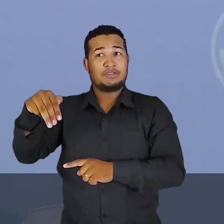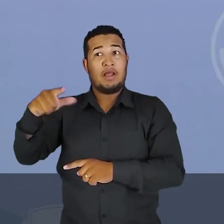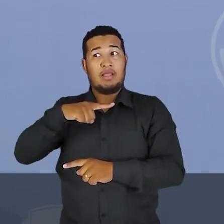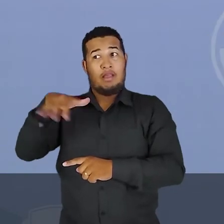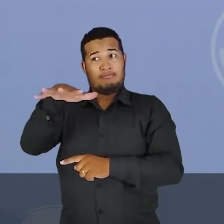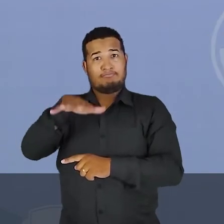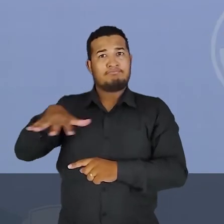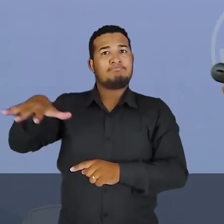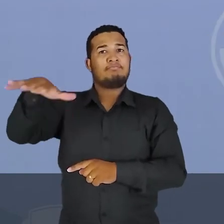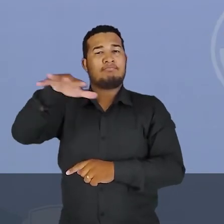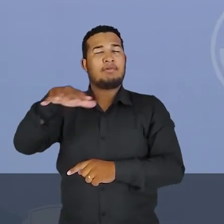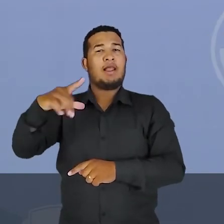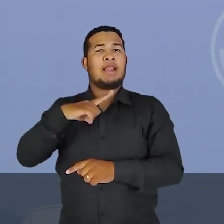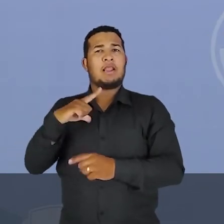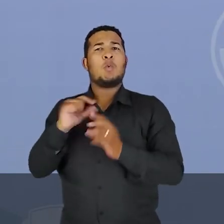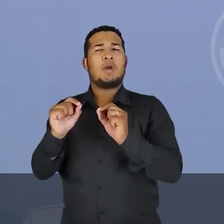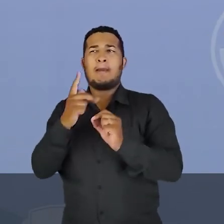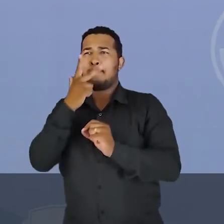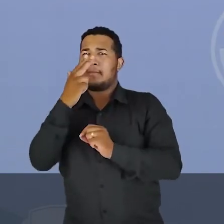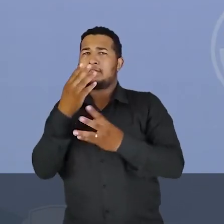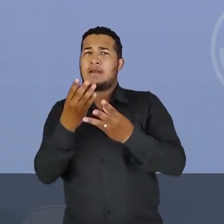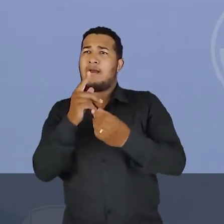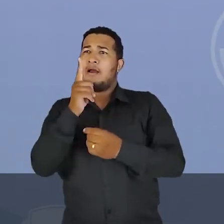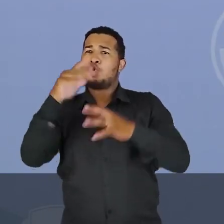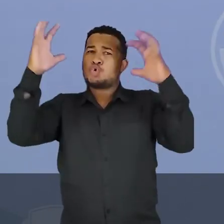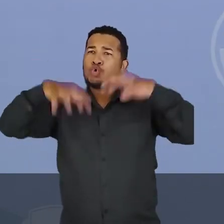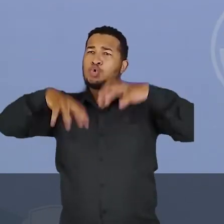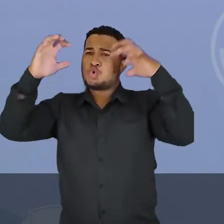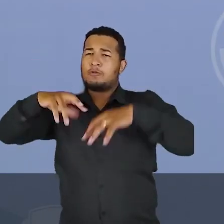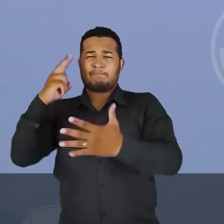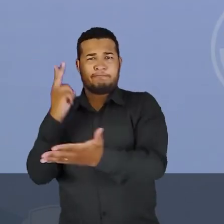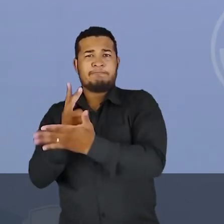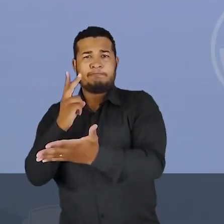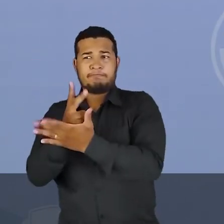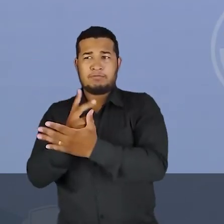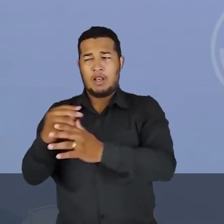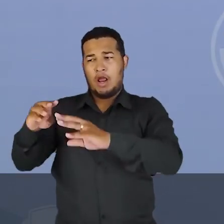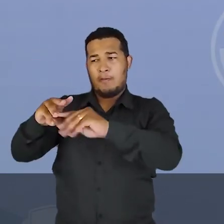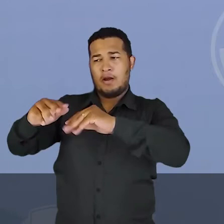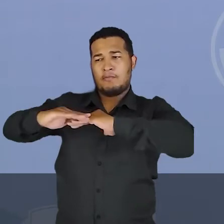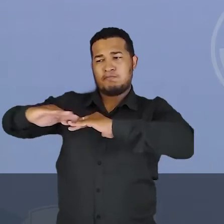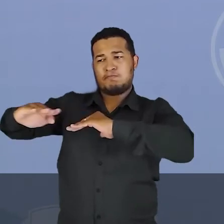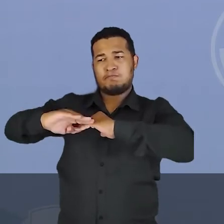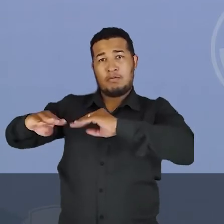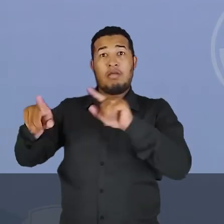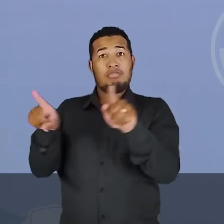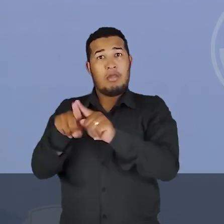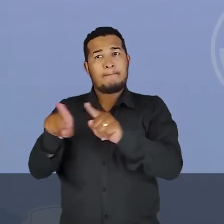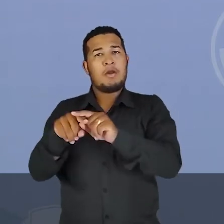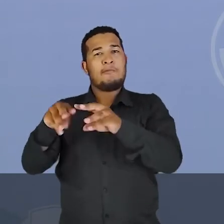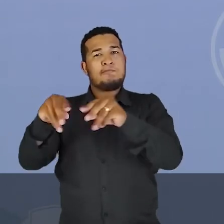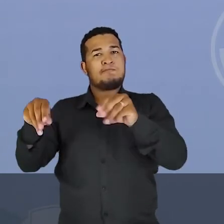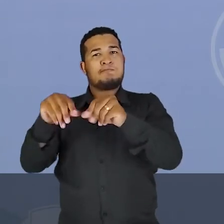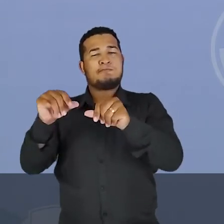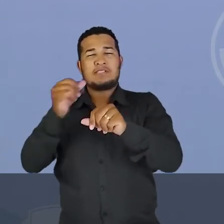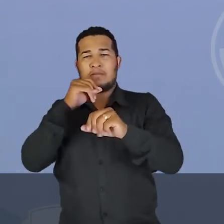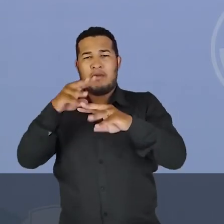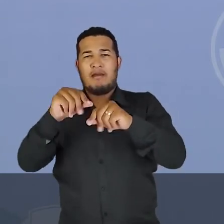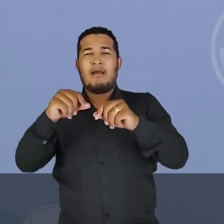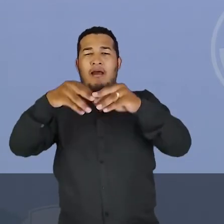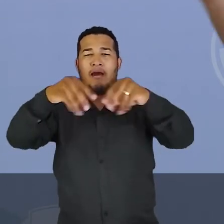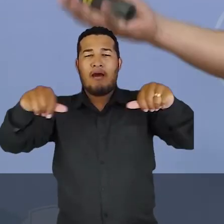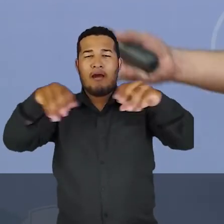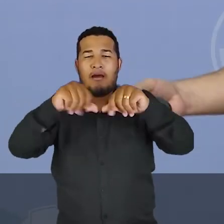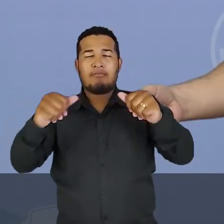é uma região que tem uma grande quantidade de chuva. E o solo deve ser levado em consideração também. O solo arenoso, né,